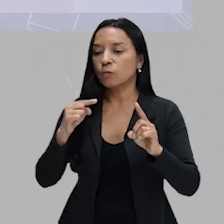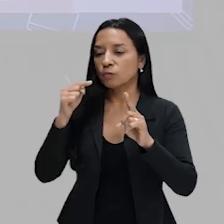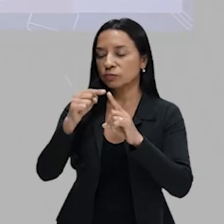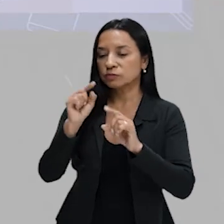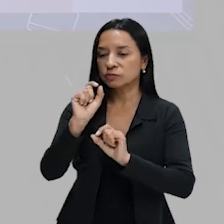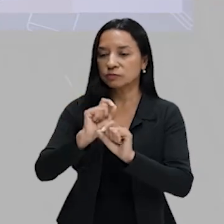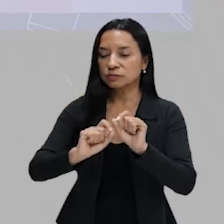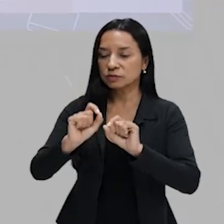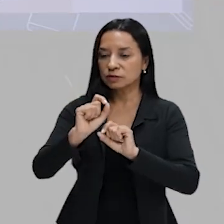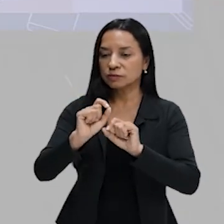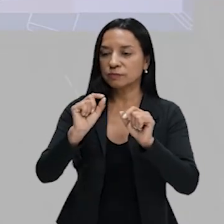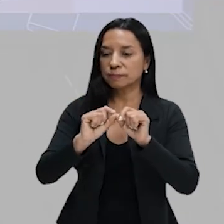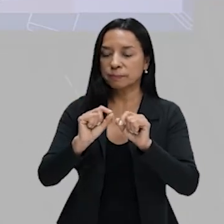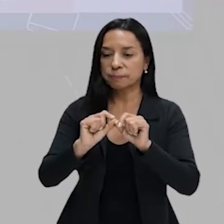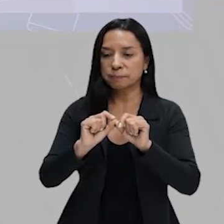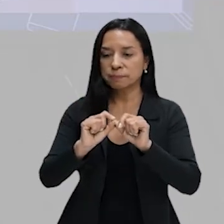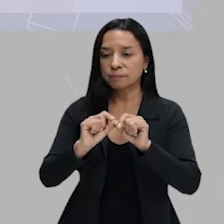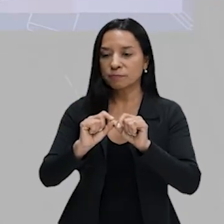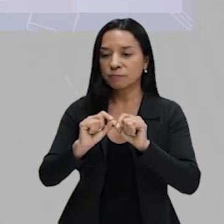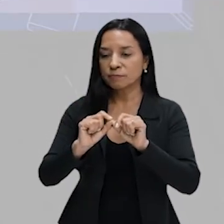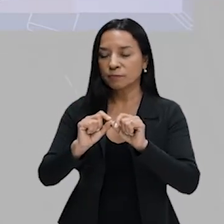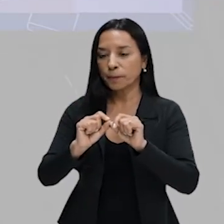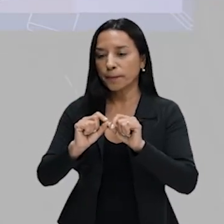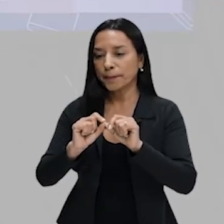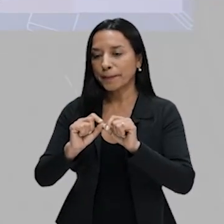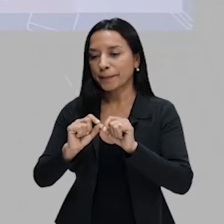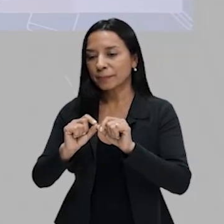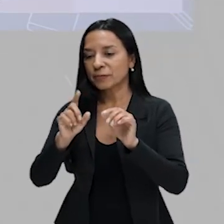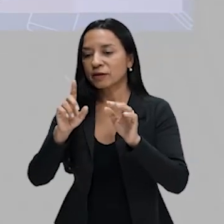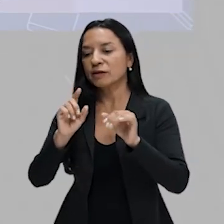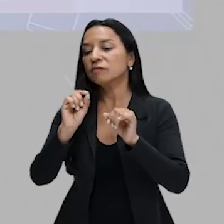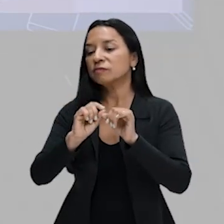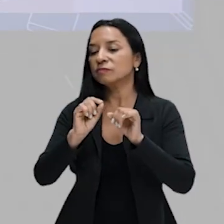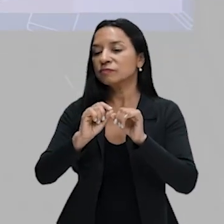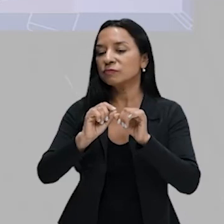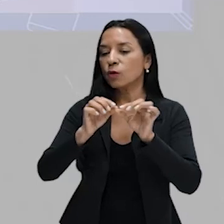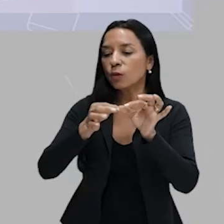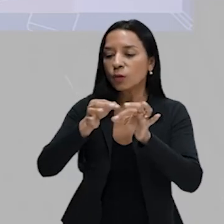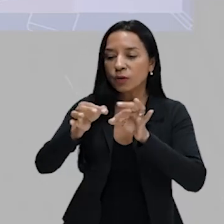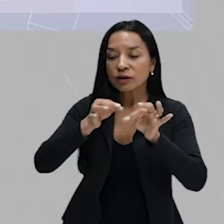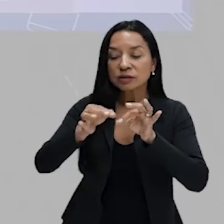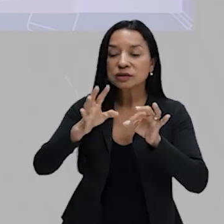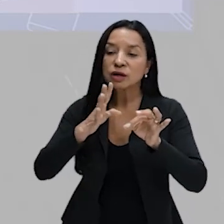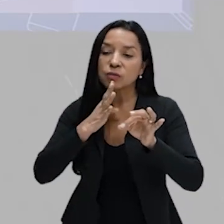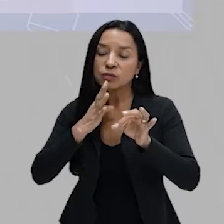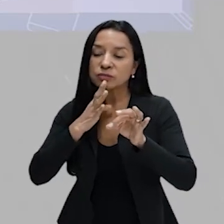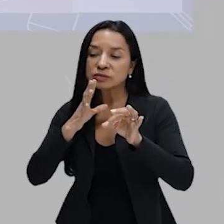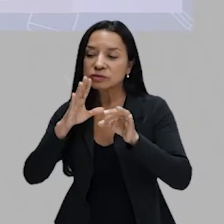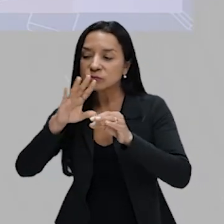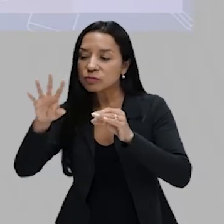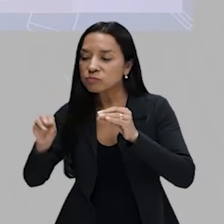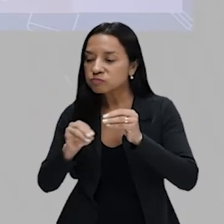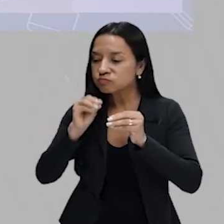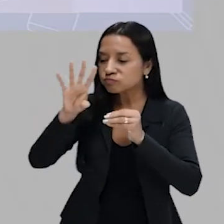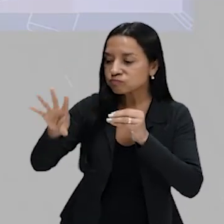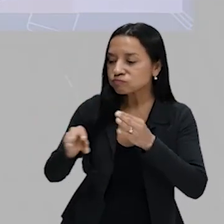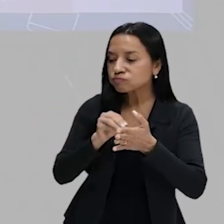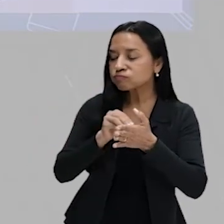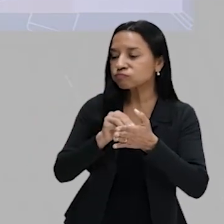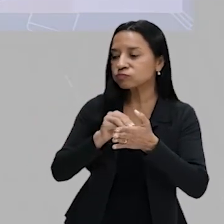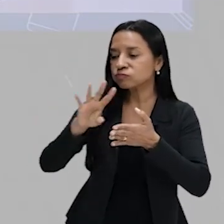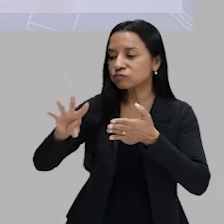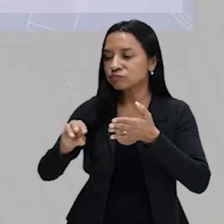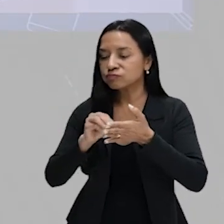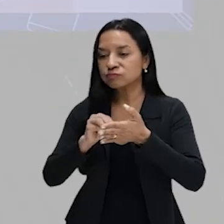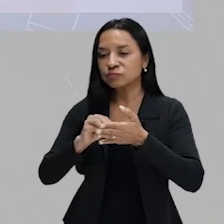objetivo de fazer o quê? Levantar as pecinhas do quebra-cabeça para você tentar juntá-las e entender o que